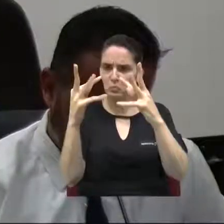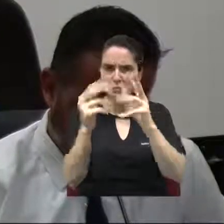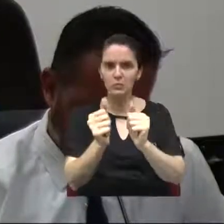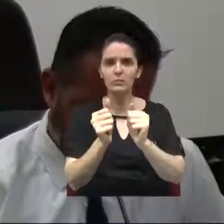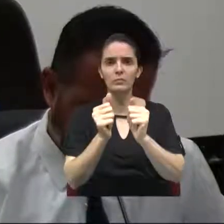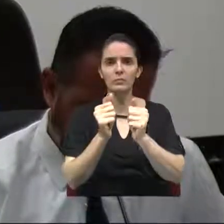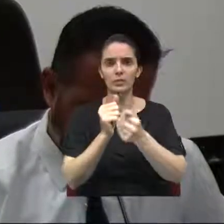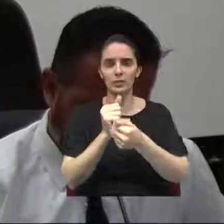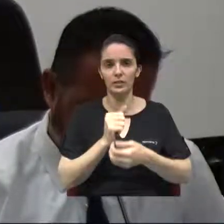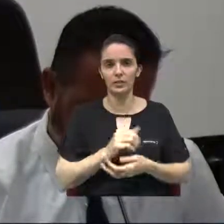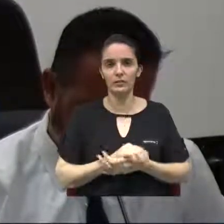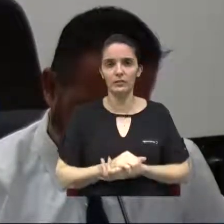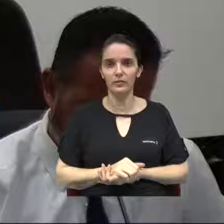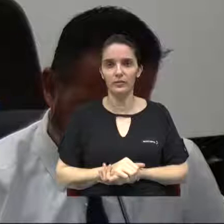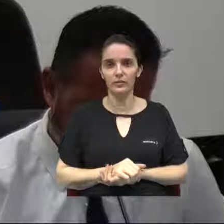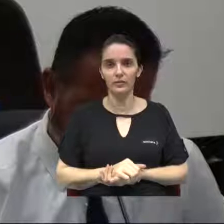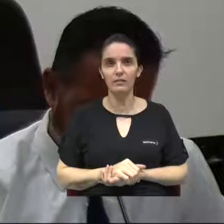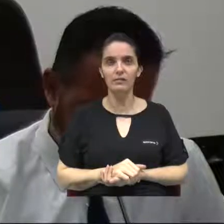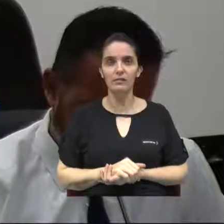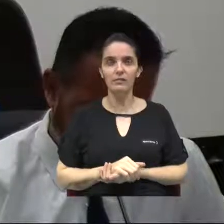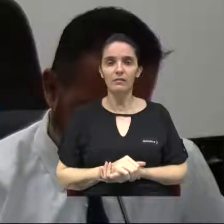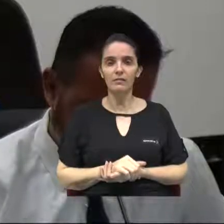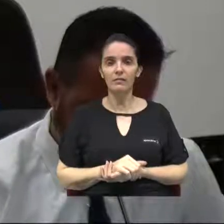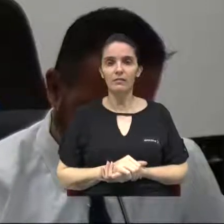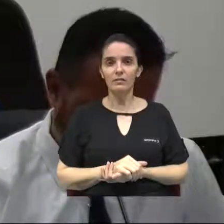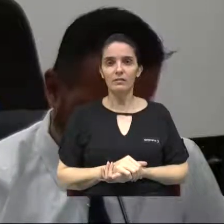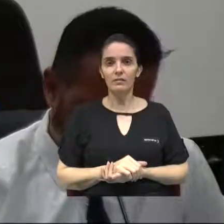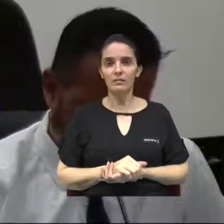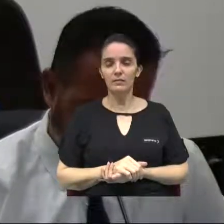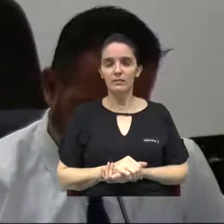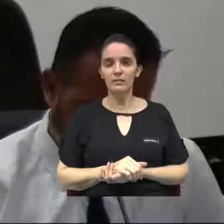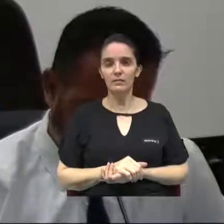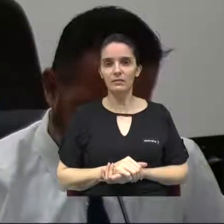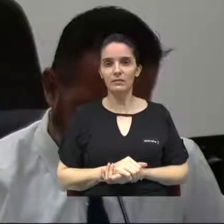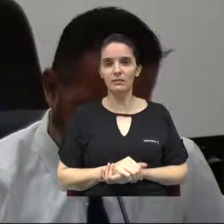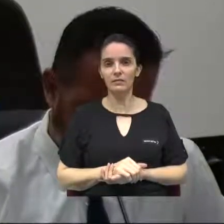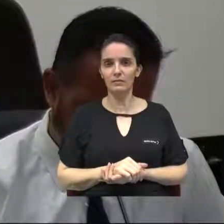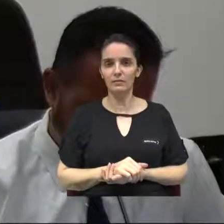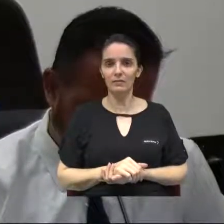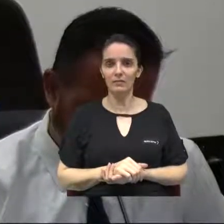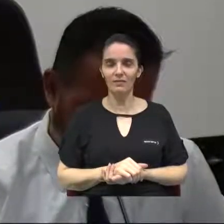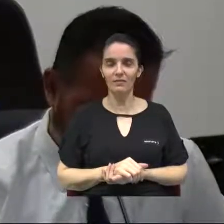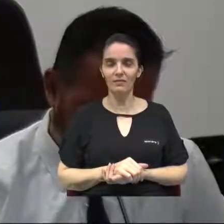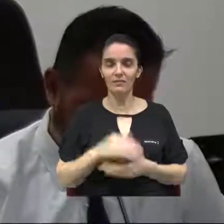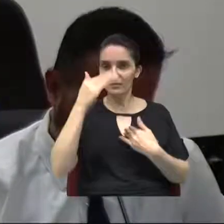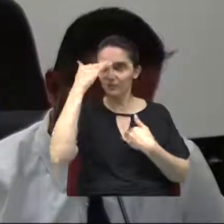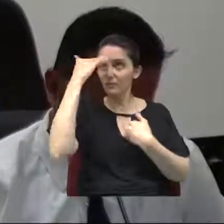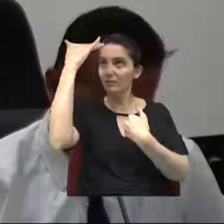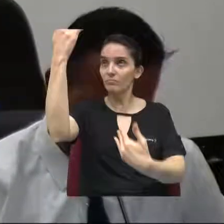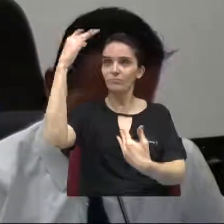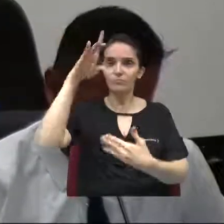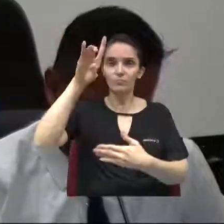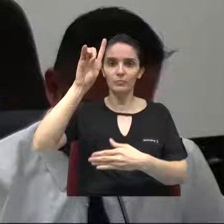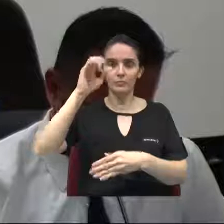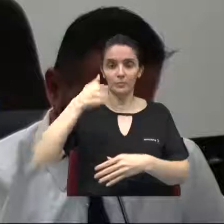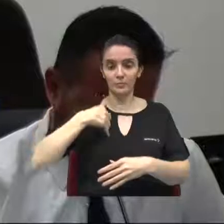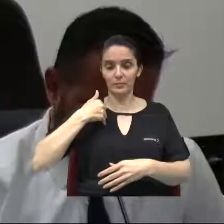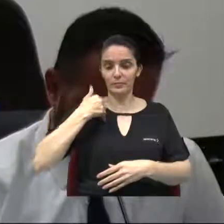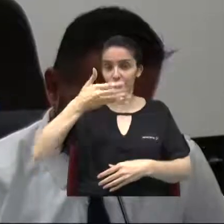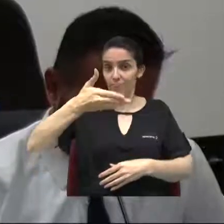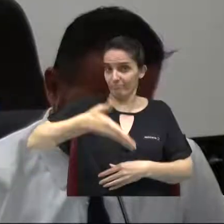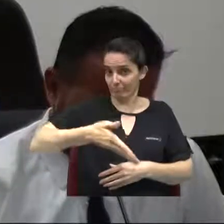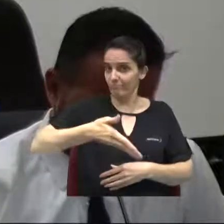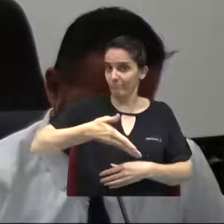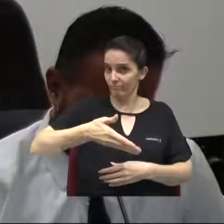Como diz a vereadora, se não envelhecermos, nós vamos morrer antes. Tenho maior gratidão a Deus pela idade que